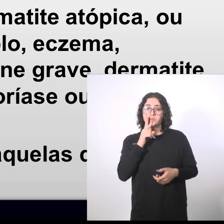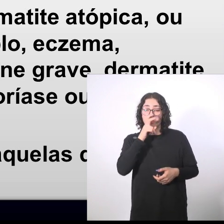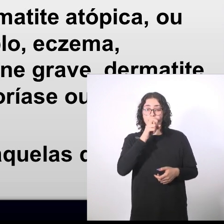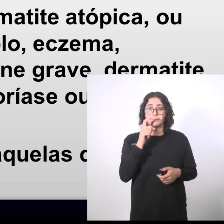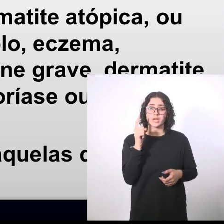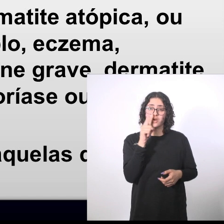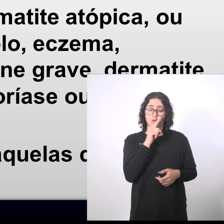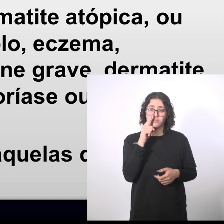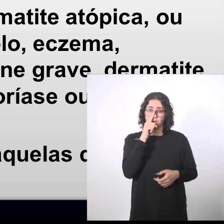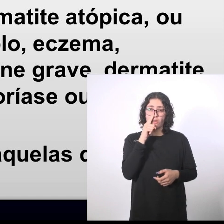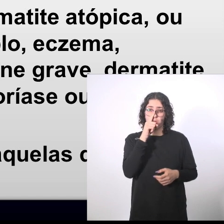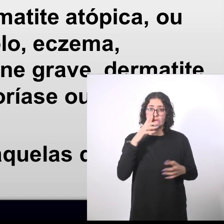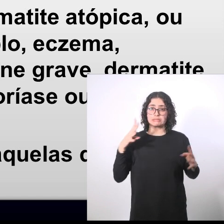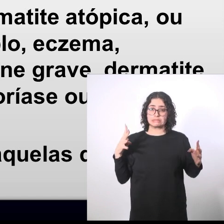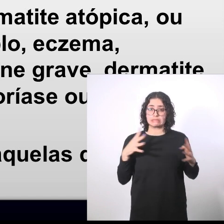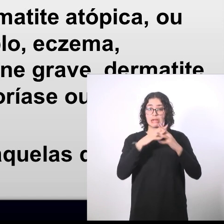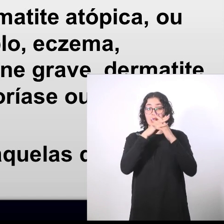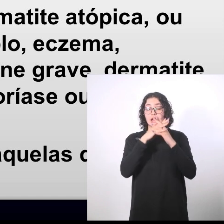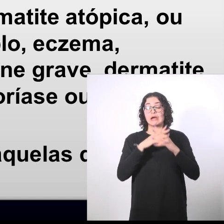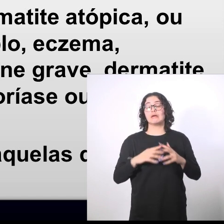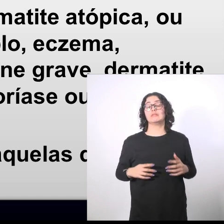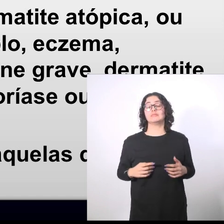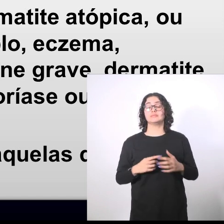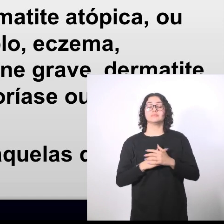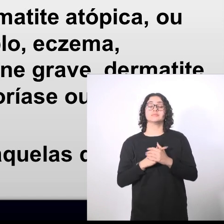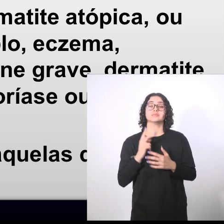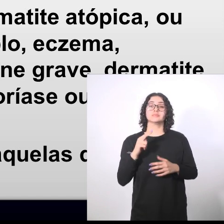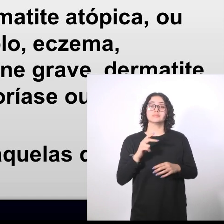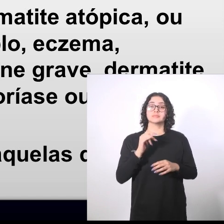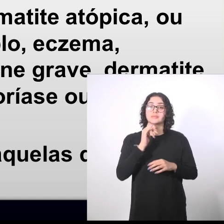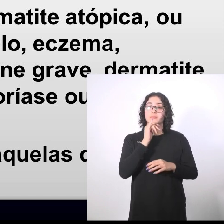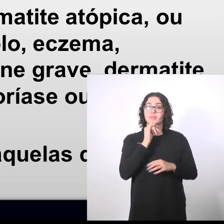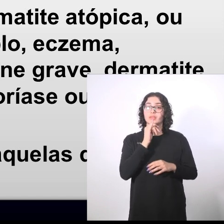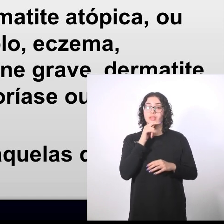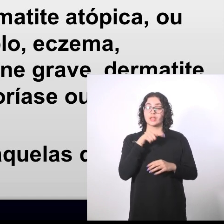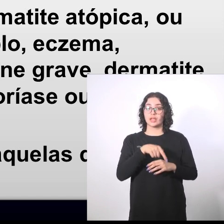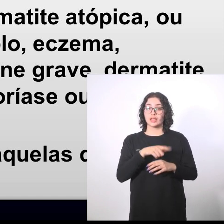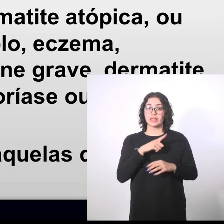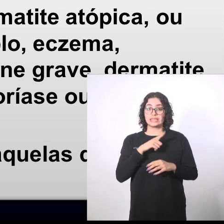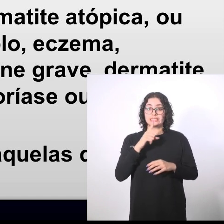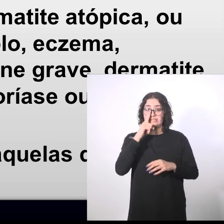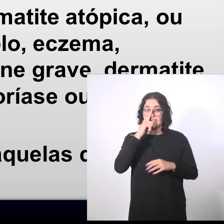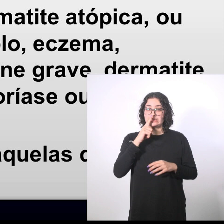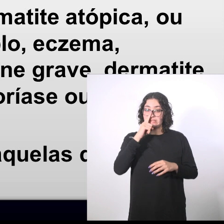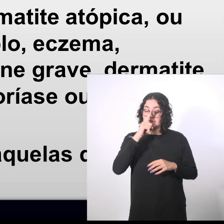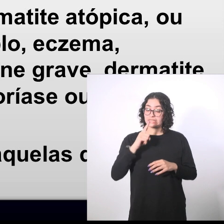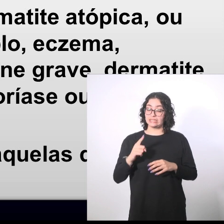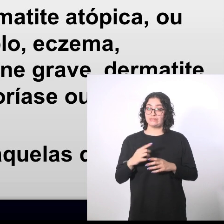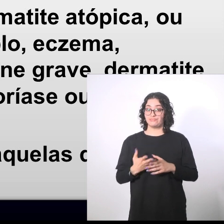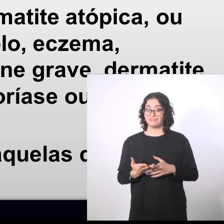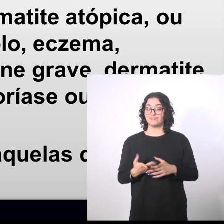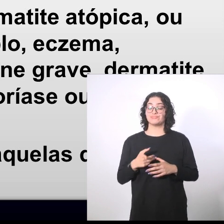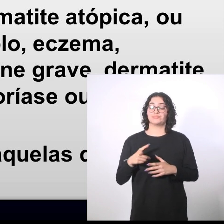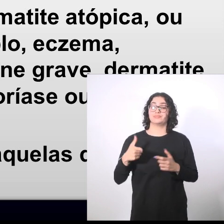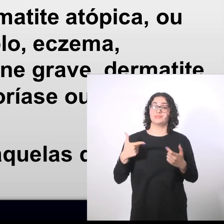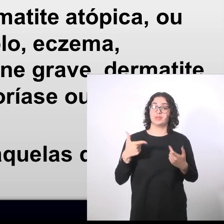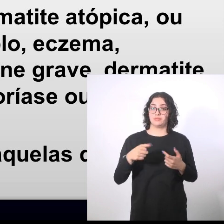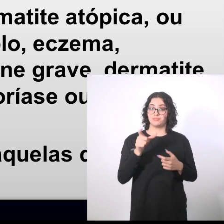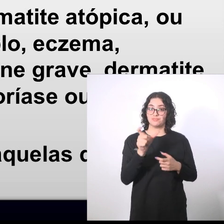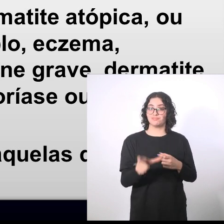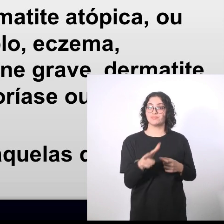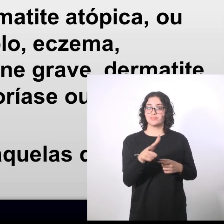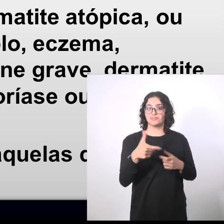aí, óbvio, né? Evidentemente, um paciente que tem uma forma grave, naturalmente, é um paciente que você vai ter